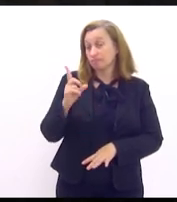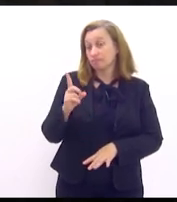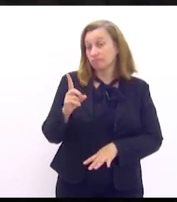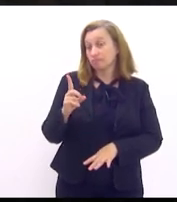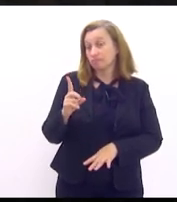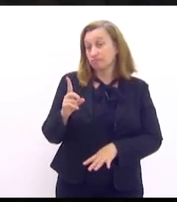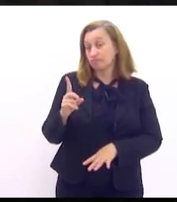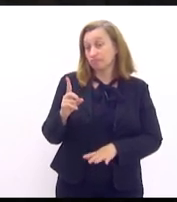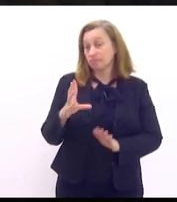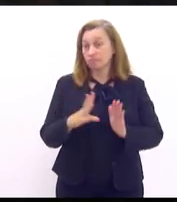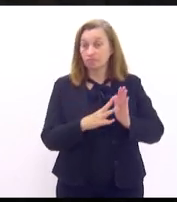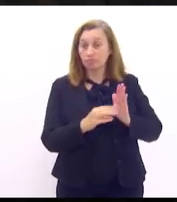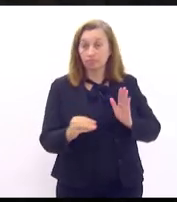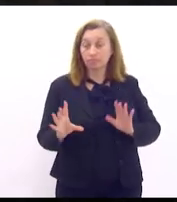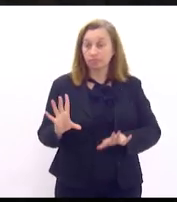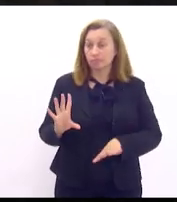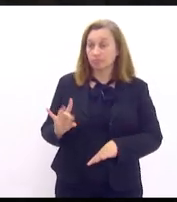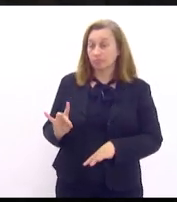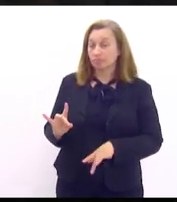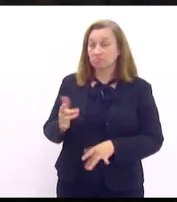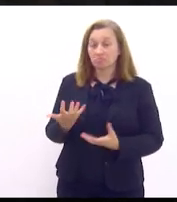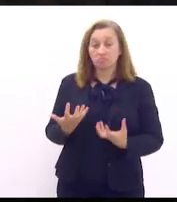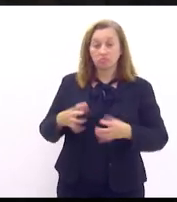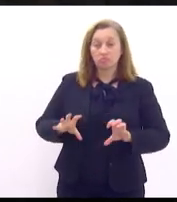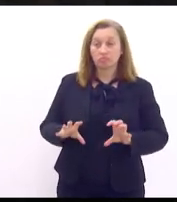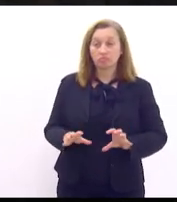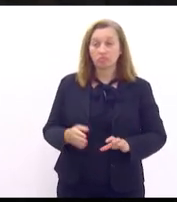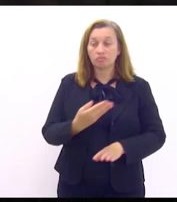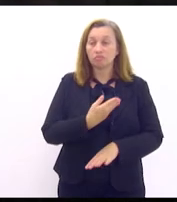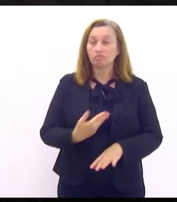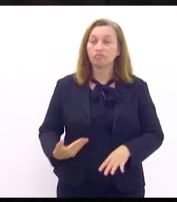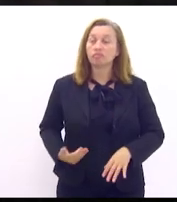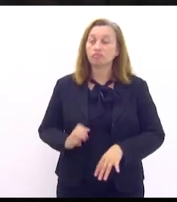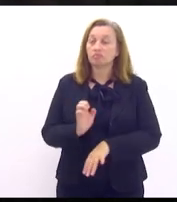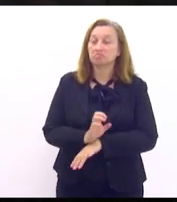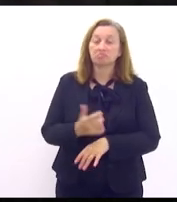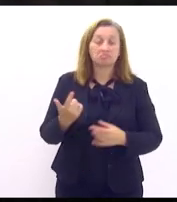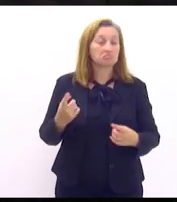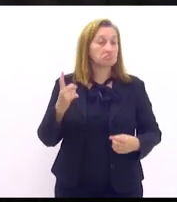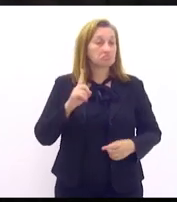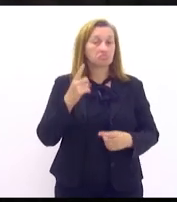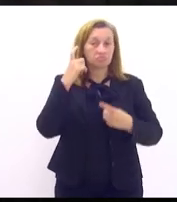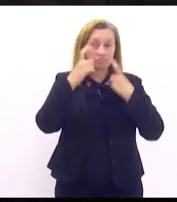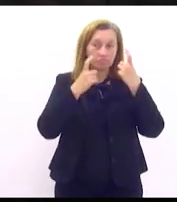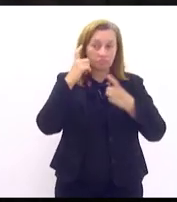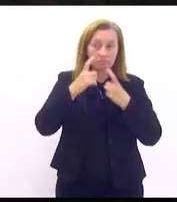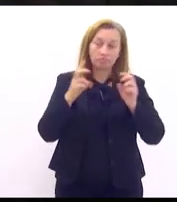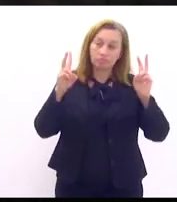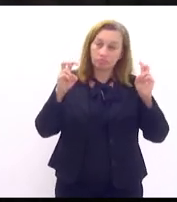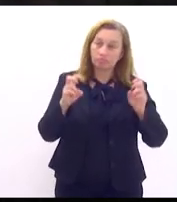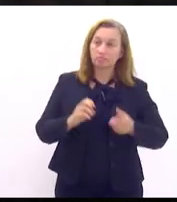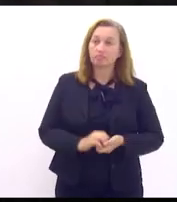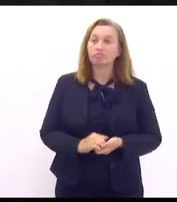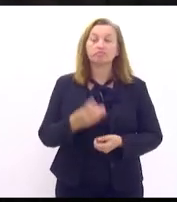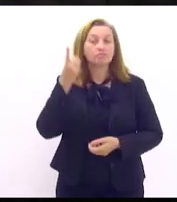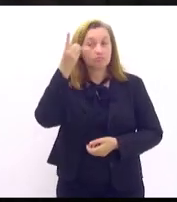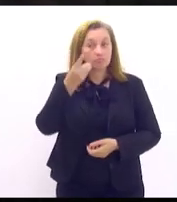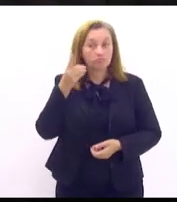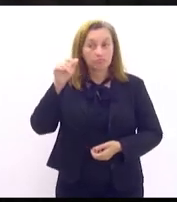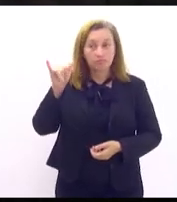copia e cola de quem não quer governar o Estado, de quem não está preocupado com as grandes questões. E aí, deputado